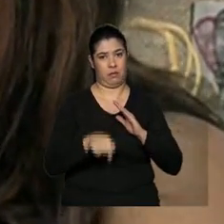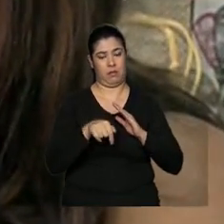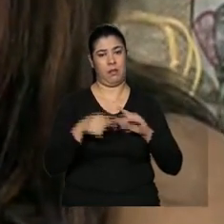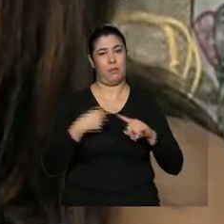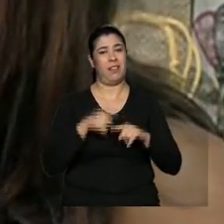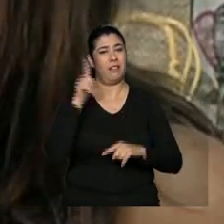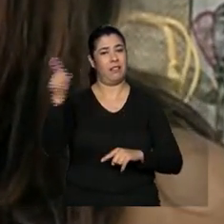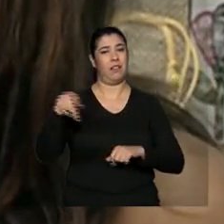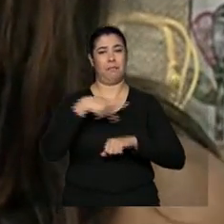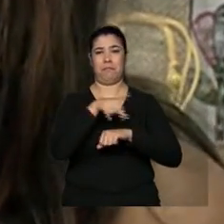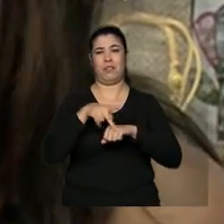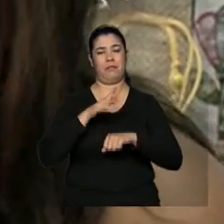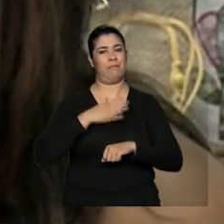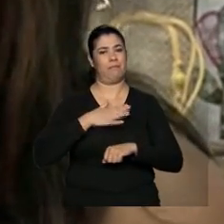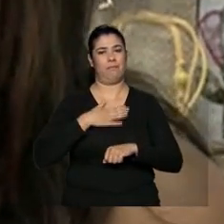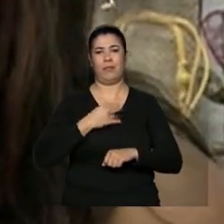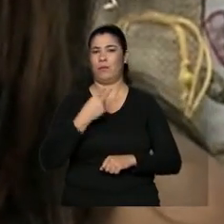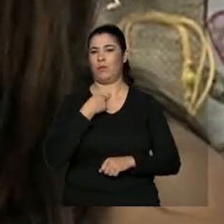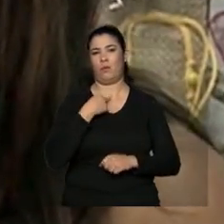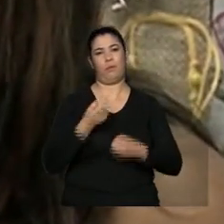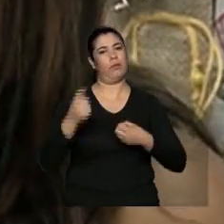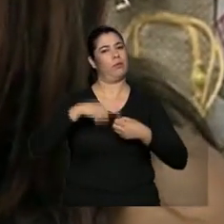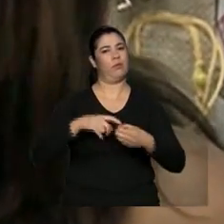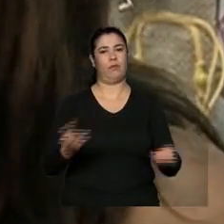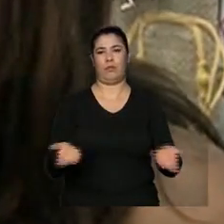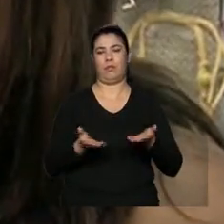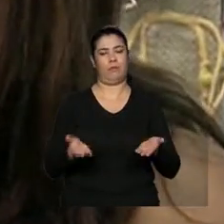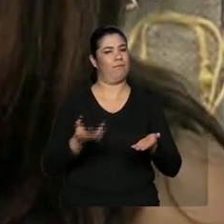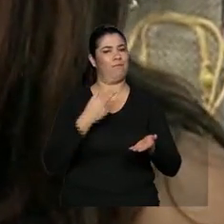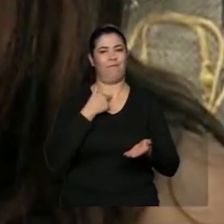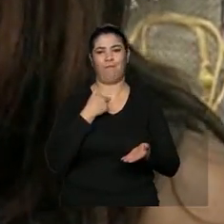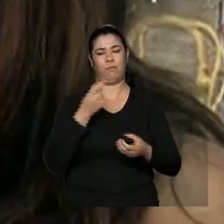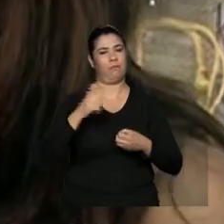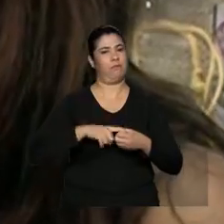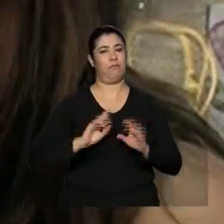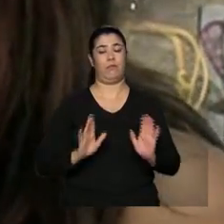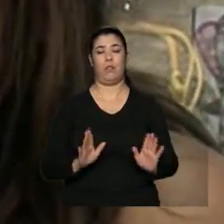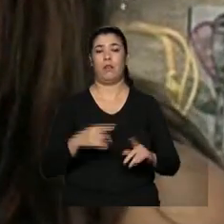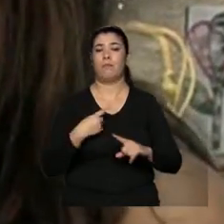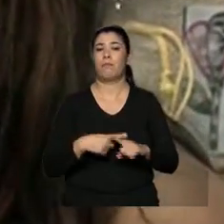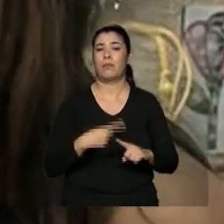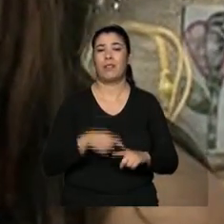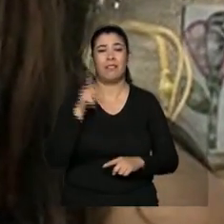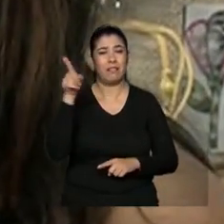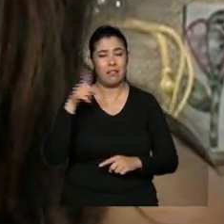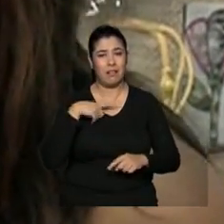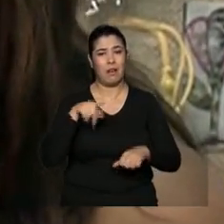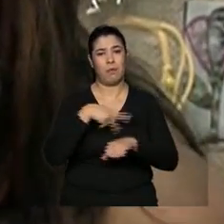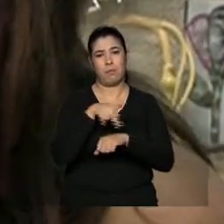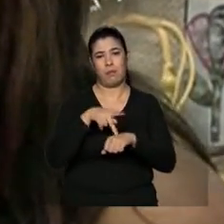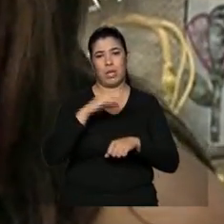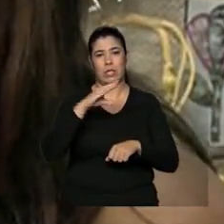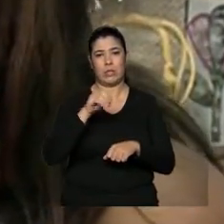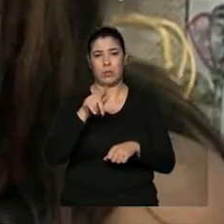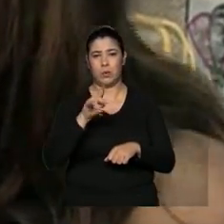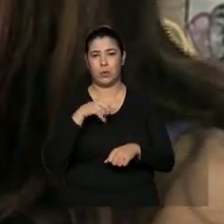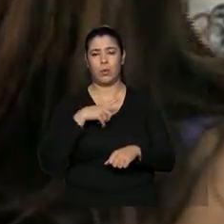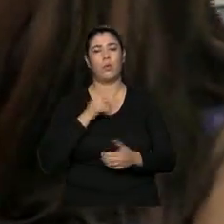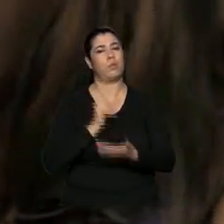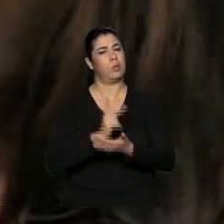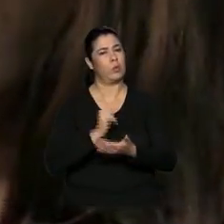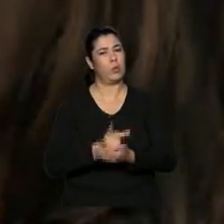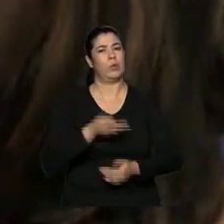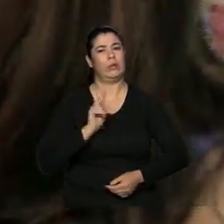lá no meu país não pode voltar agora, hoje não pode, porque até agora tem